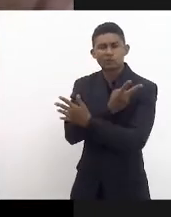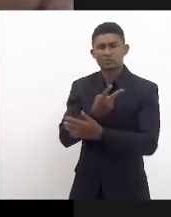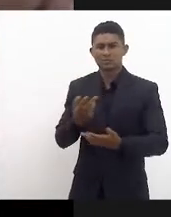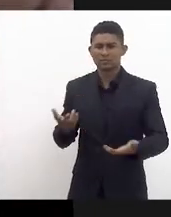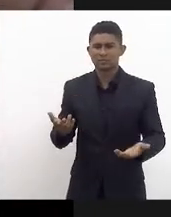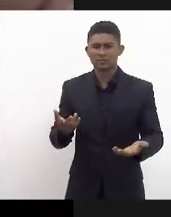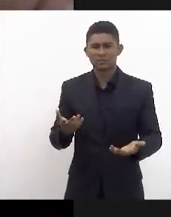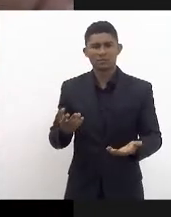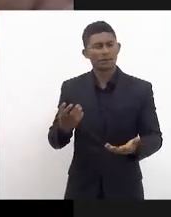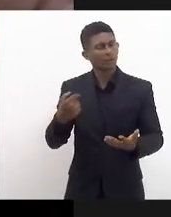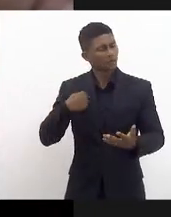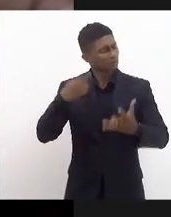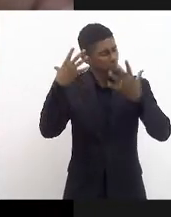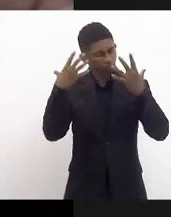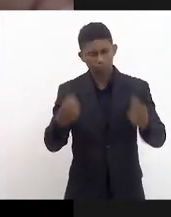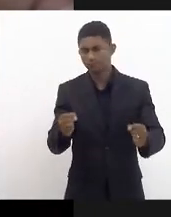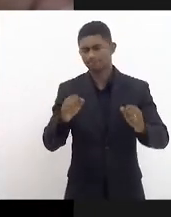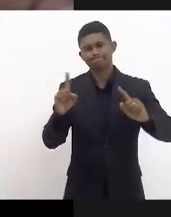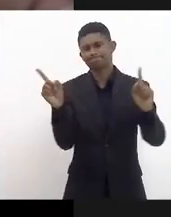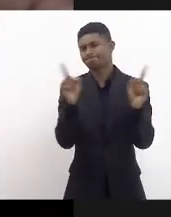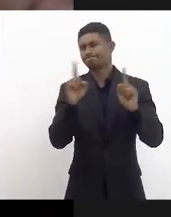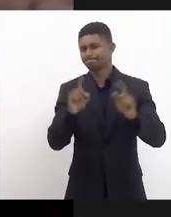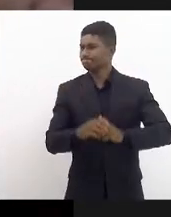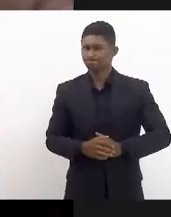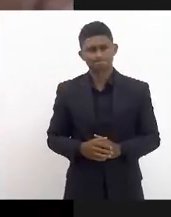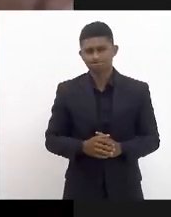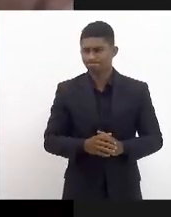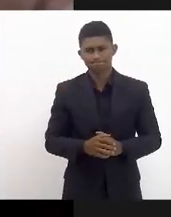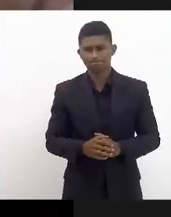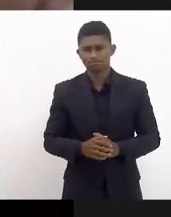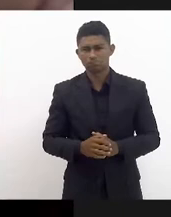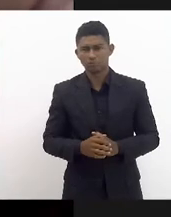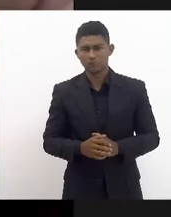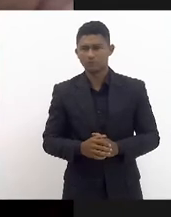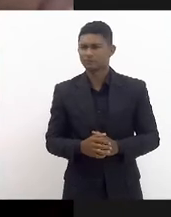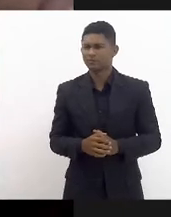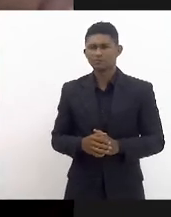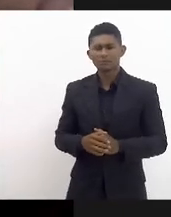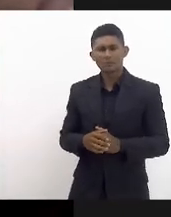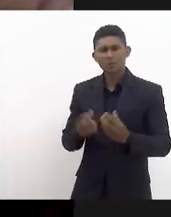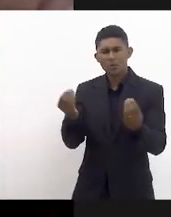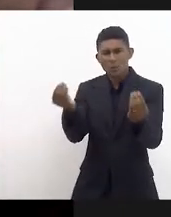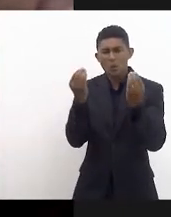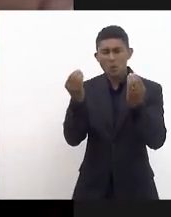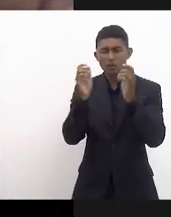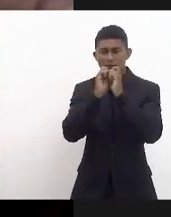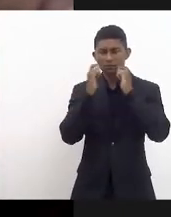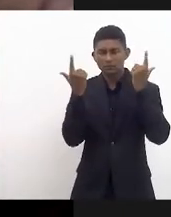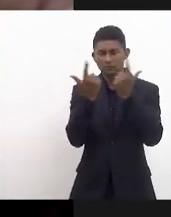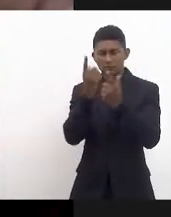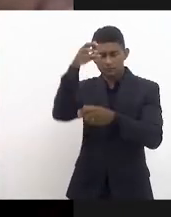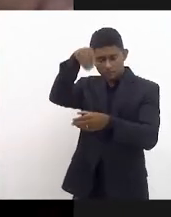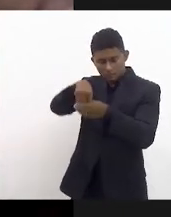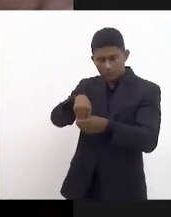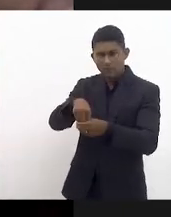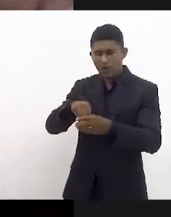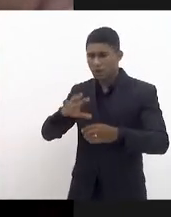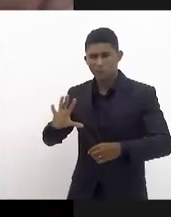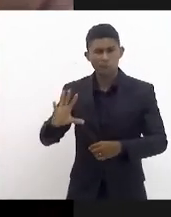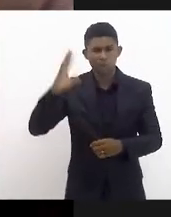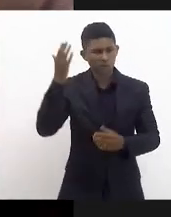ele é inadmissível, presidente André Ciliano, assim. Acontecer isso num parlamento presidido por Vossa